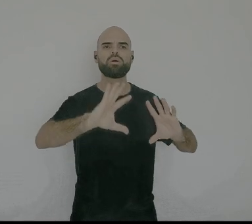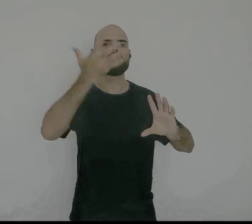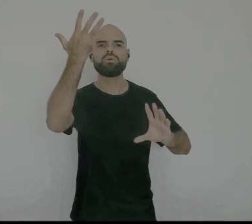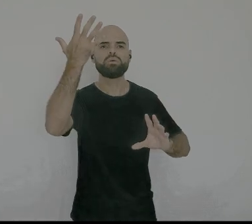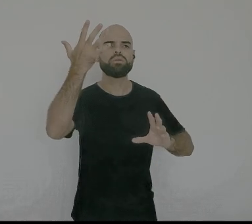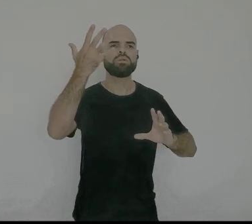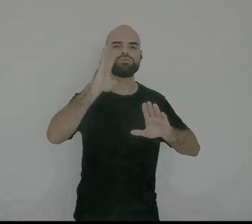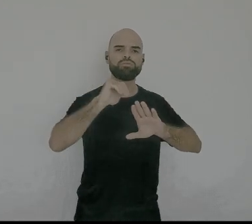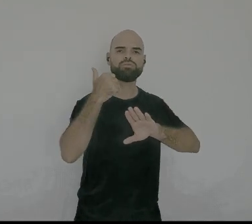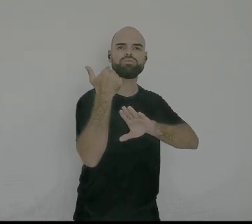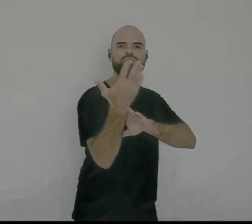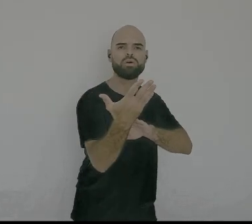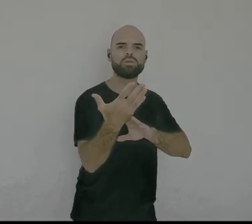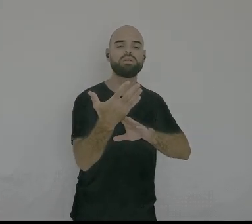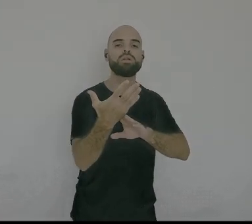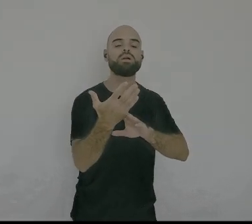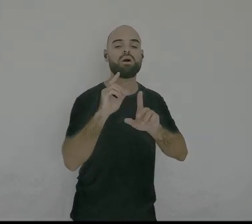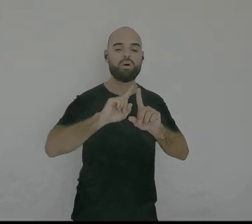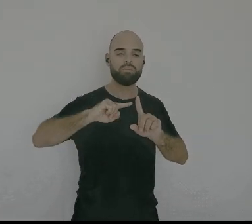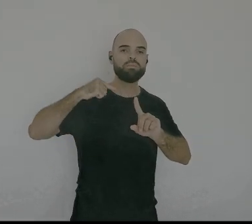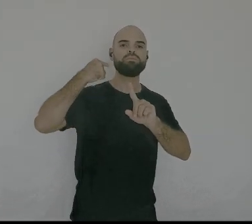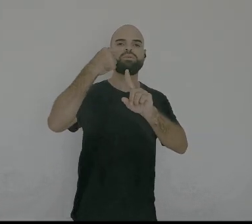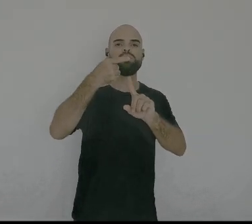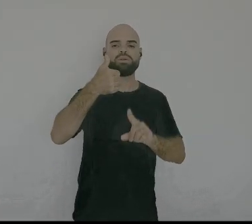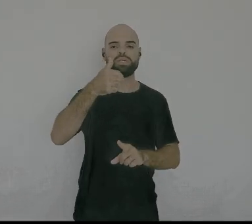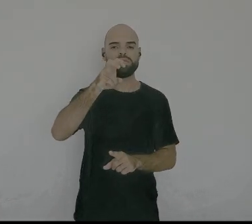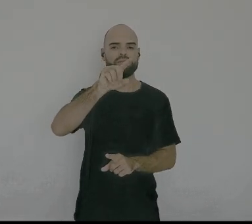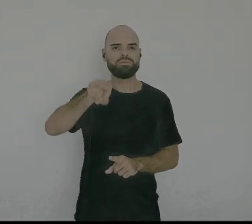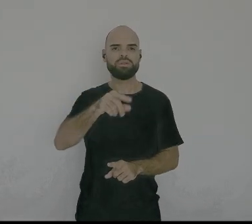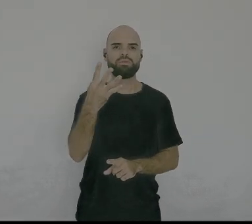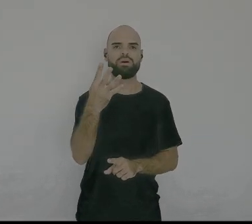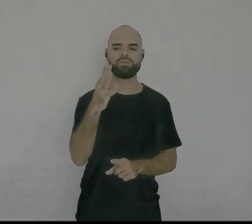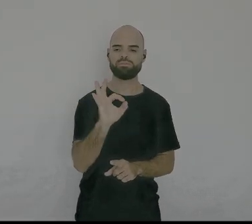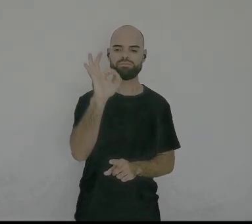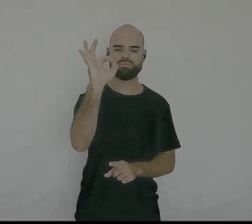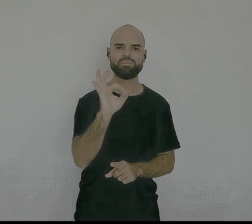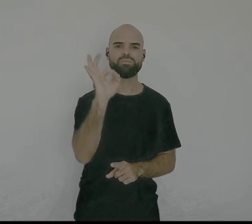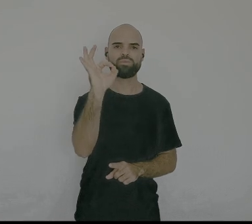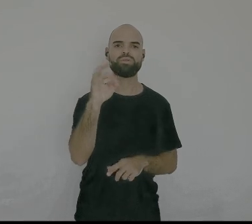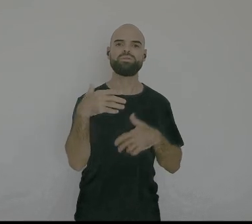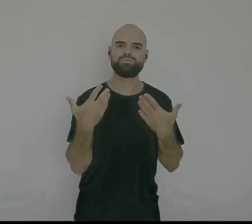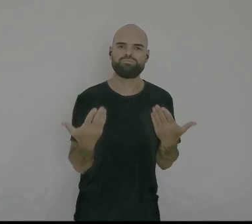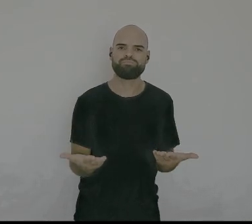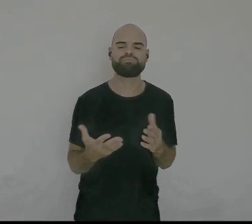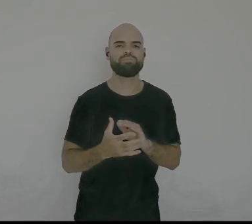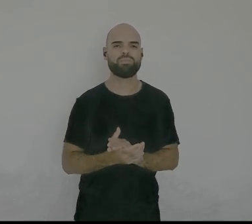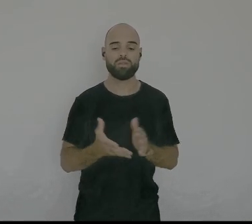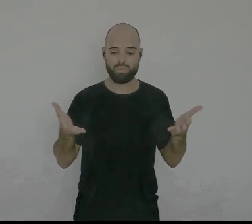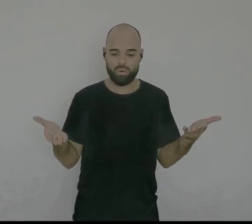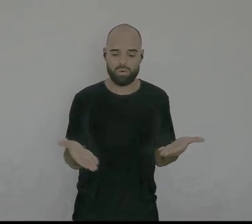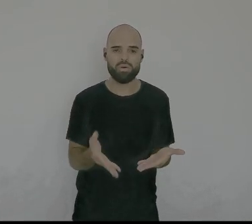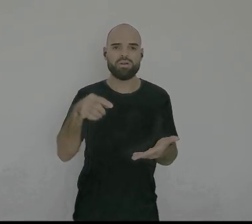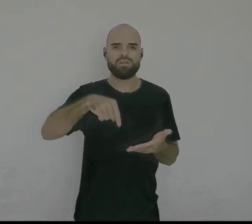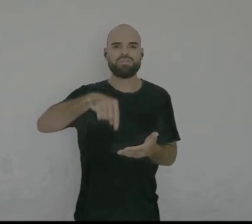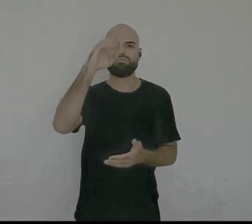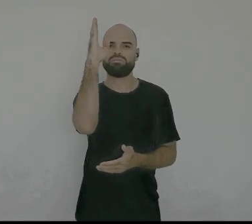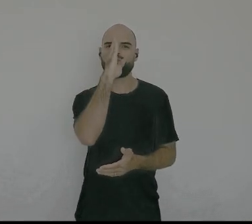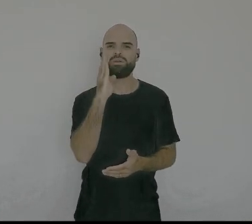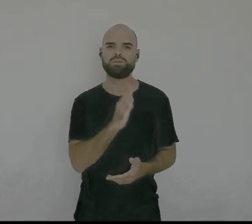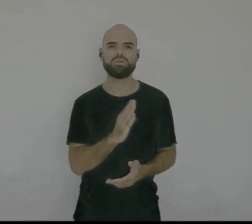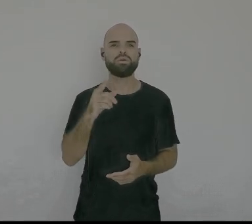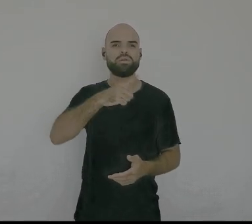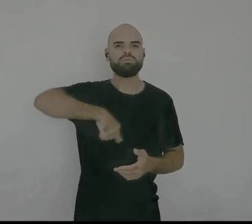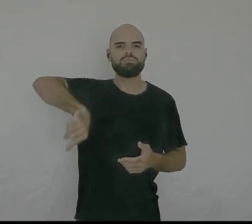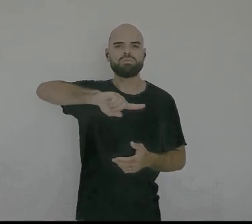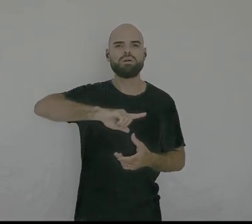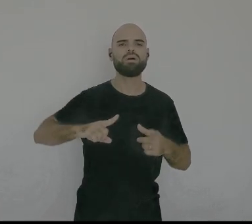para 13,8%. E as causas externas crescem de 13,8% para 15,4%. E nós